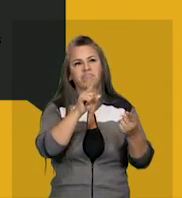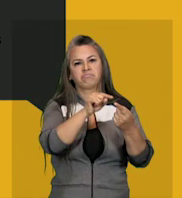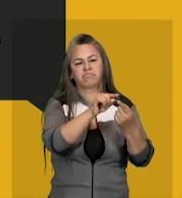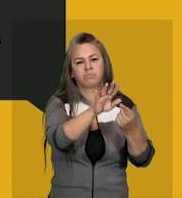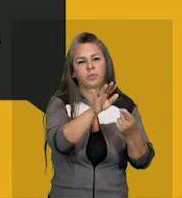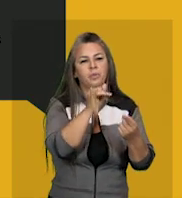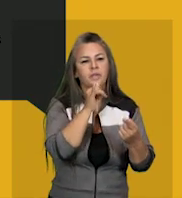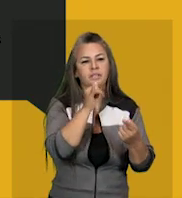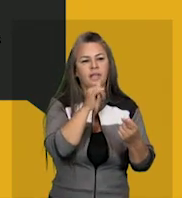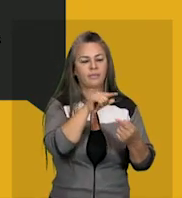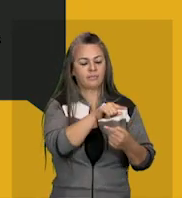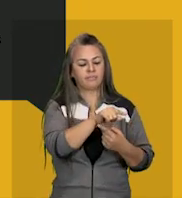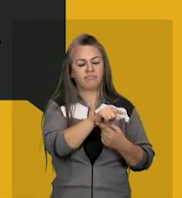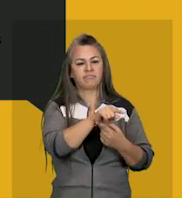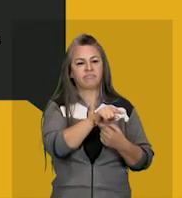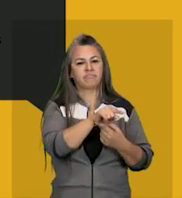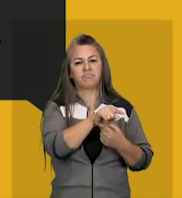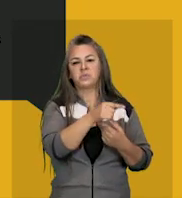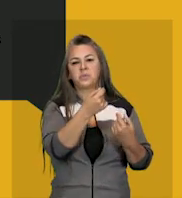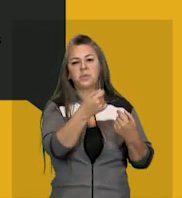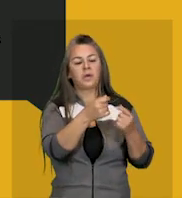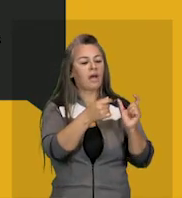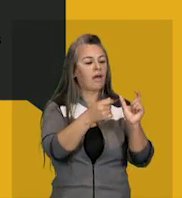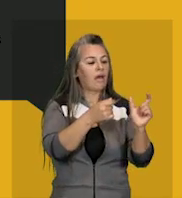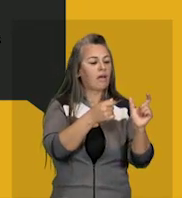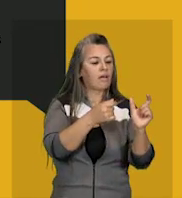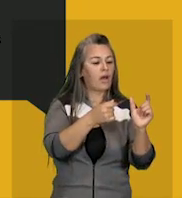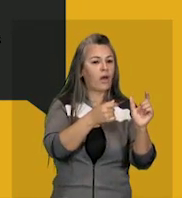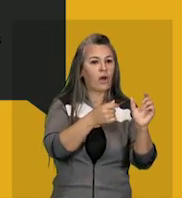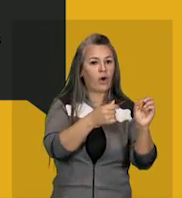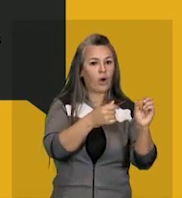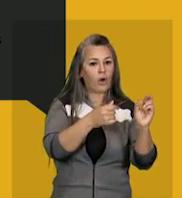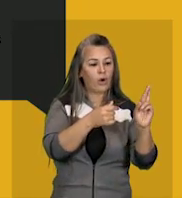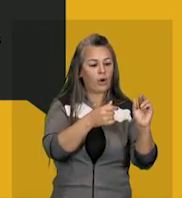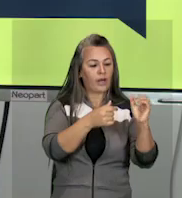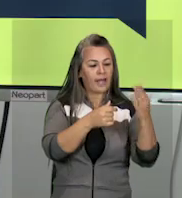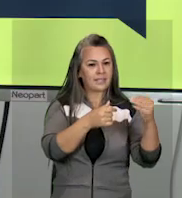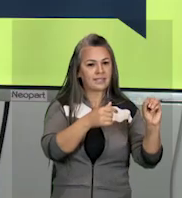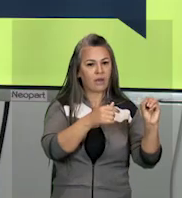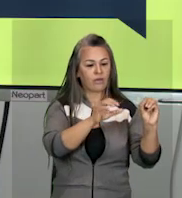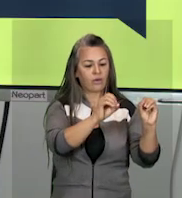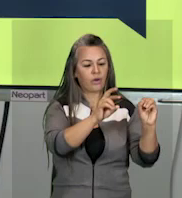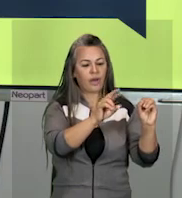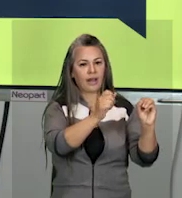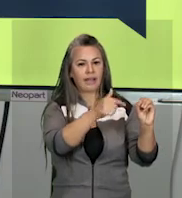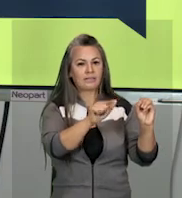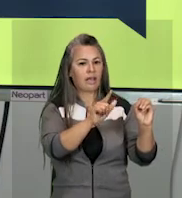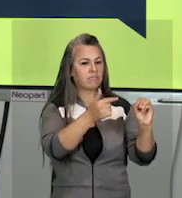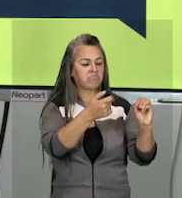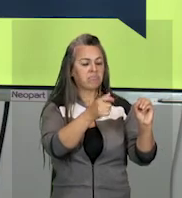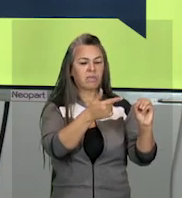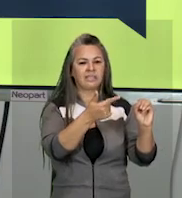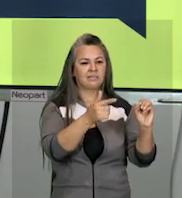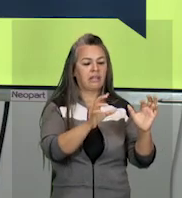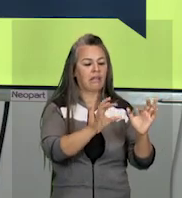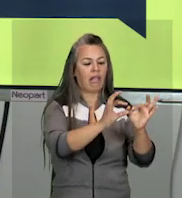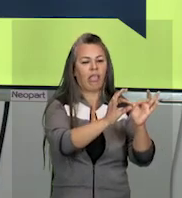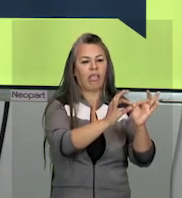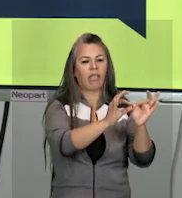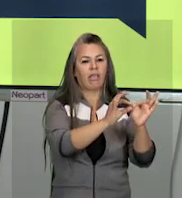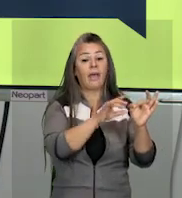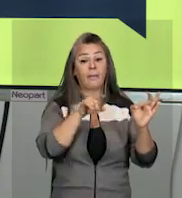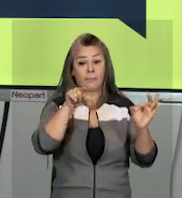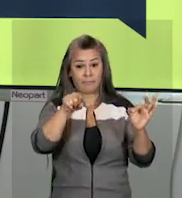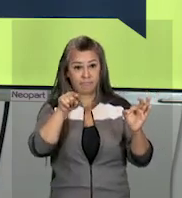coordenada, ela independe da outra para fazer sentido. A subordinativa não. Uma complementa o sentido